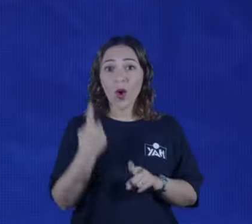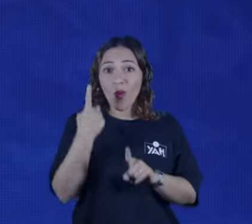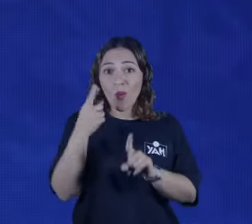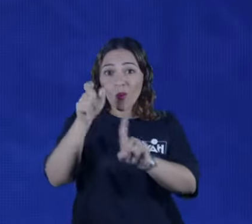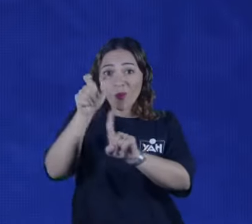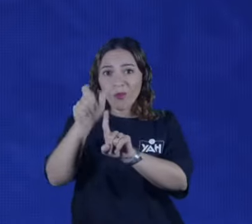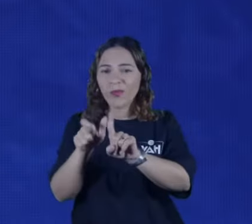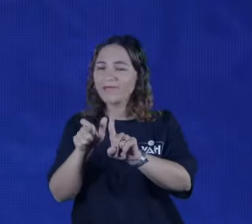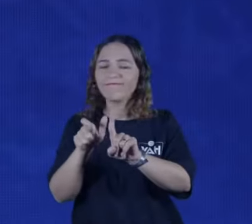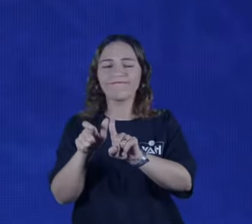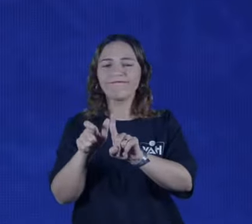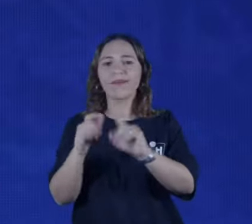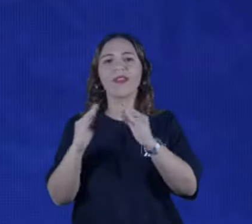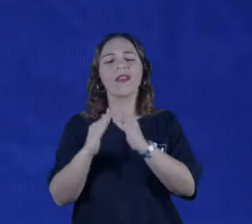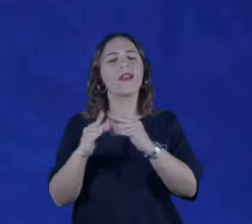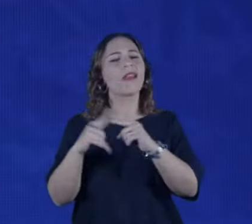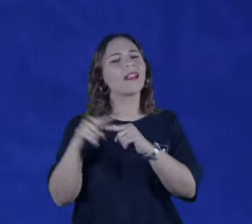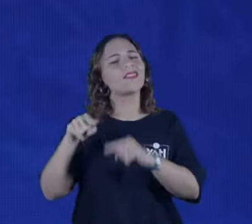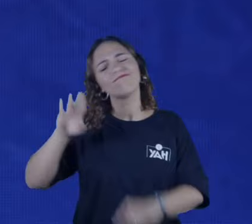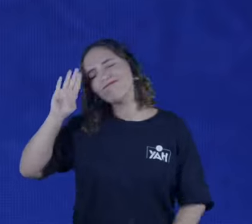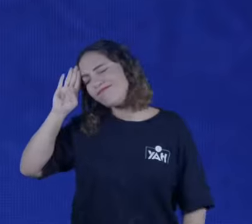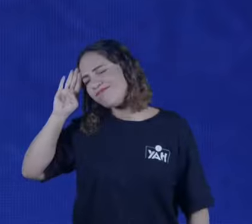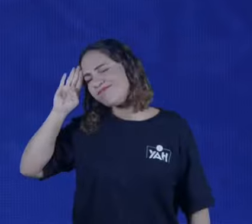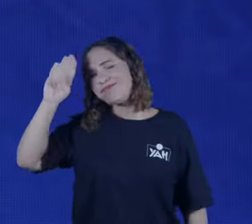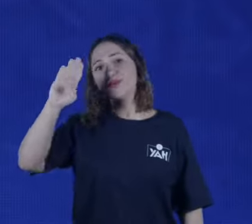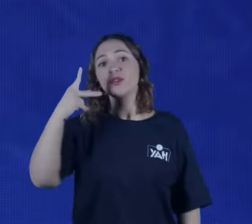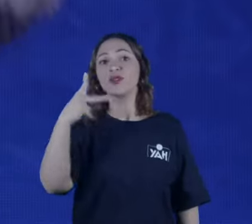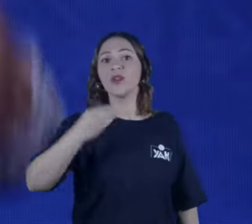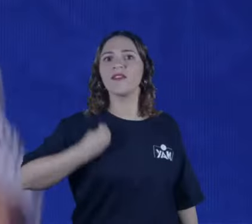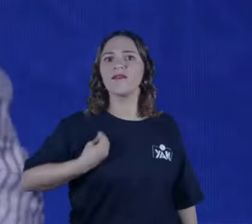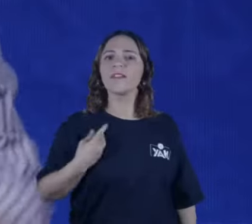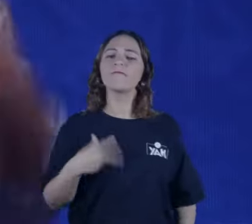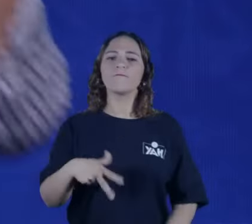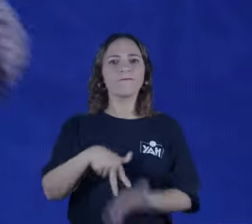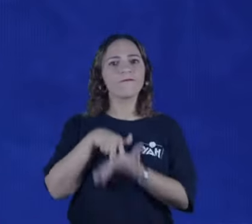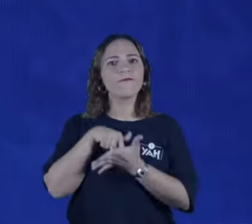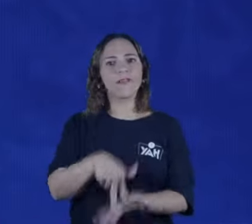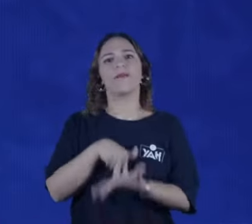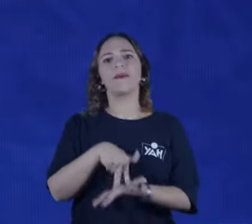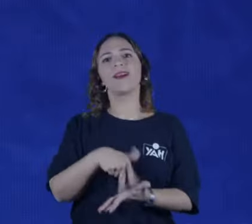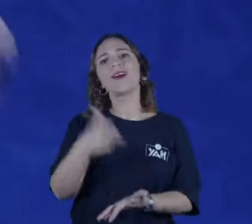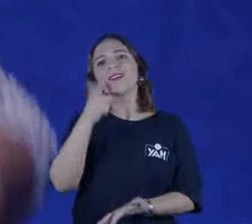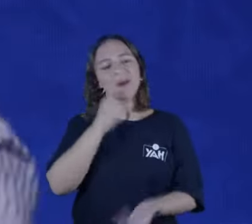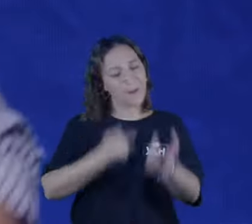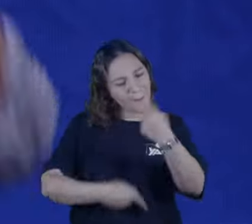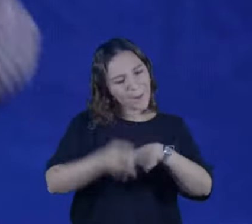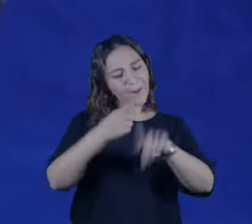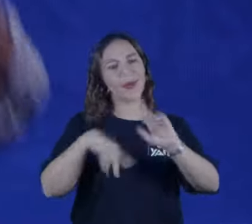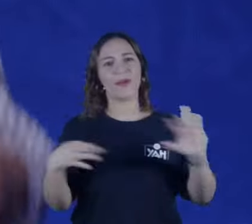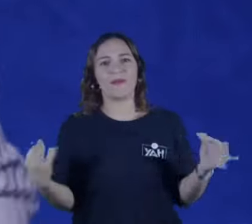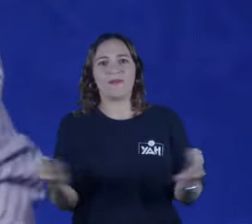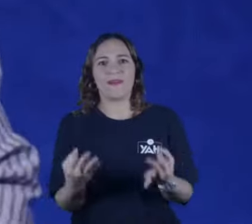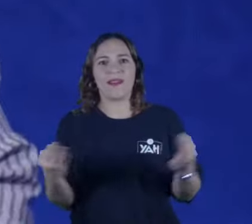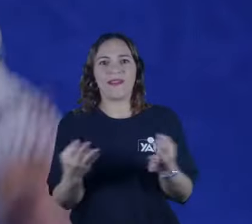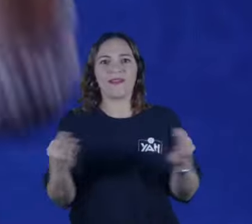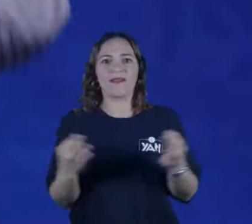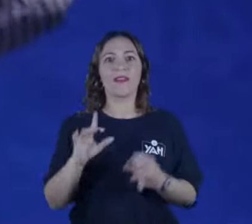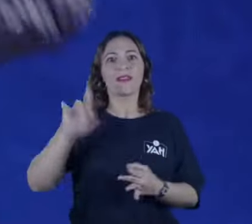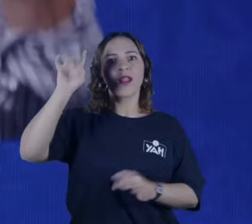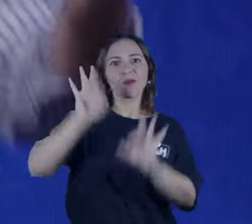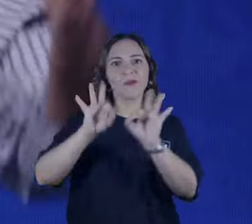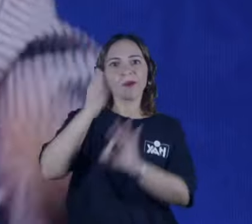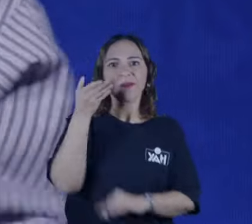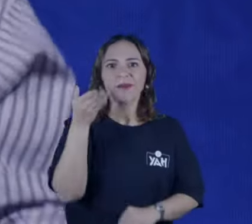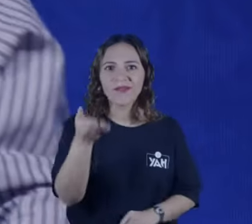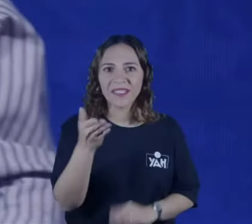pessoa, mas é o corpo de Cristo que edifica a sua vida para que você chegue à plenitude da estatura que Deus tem para